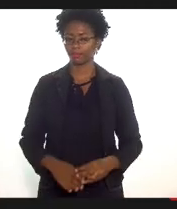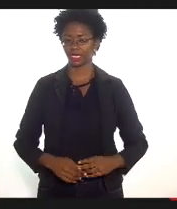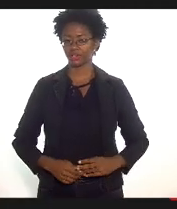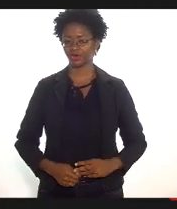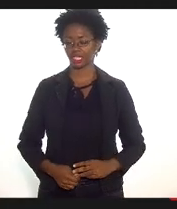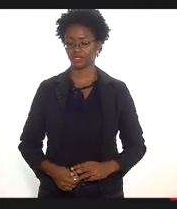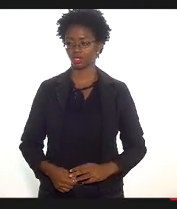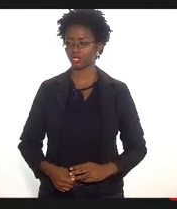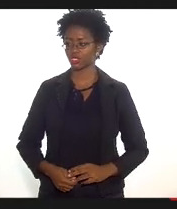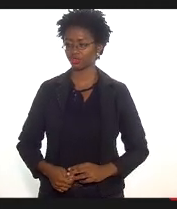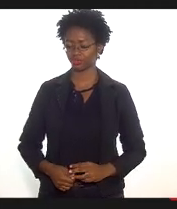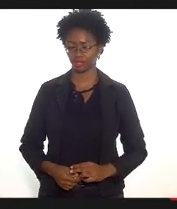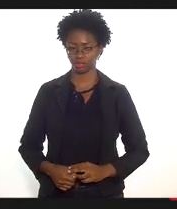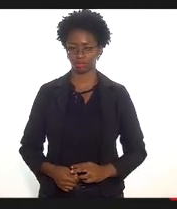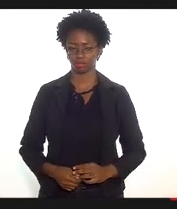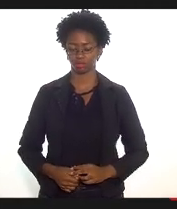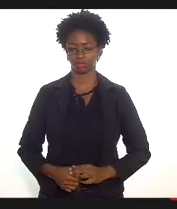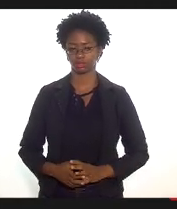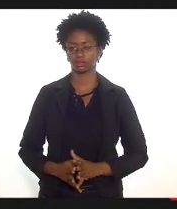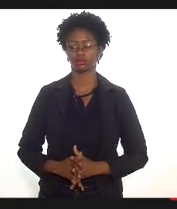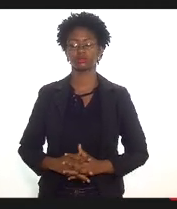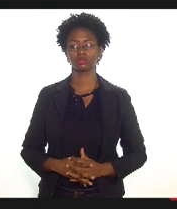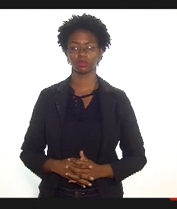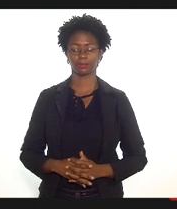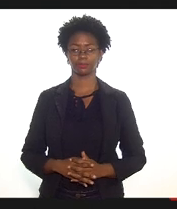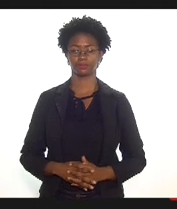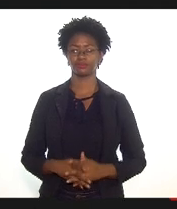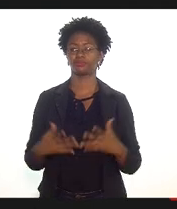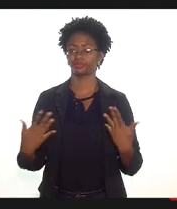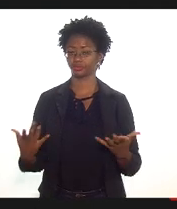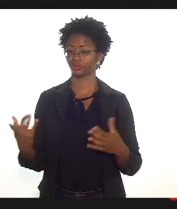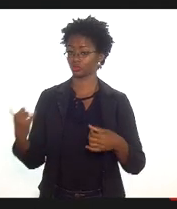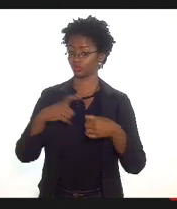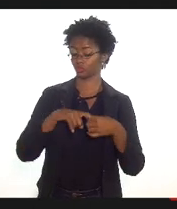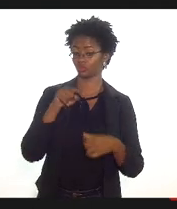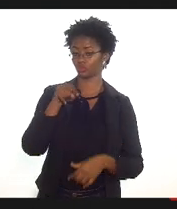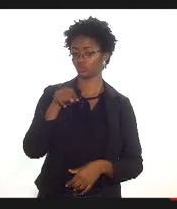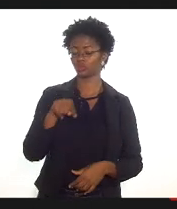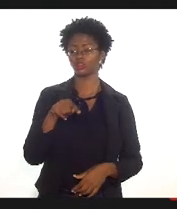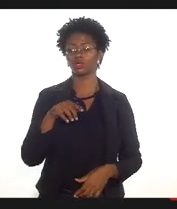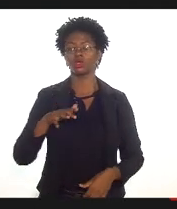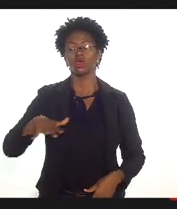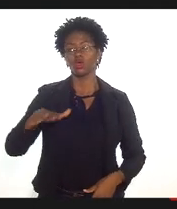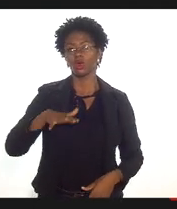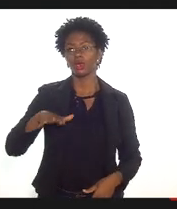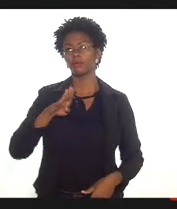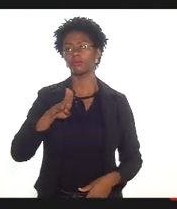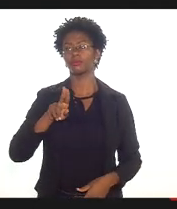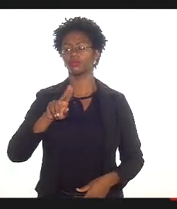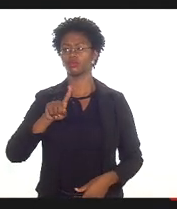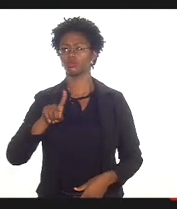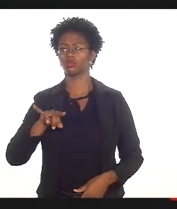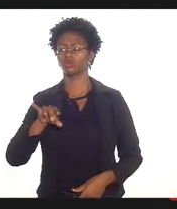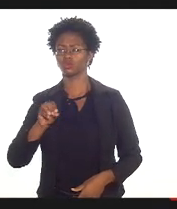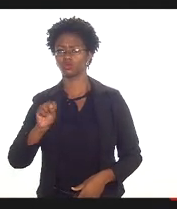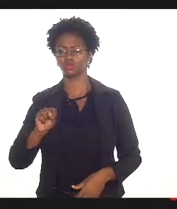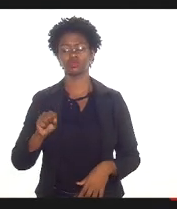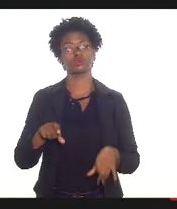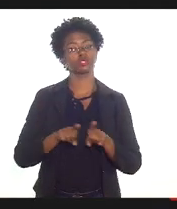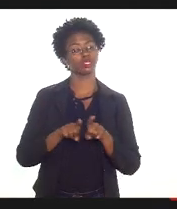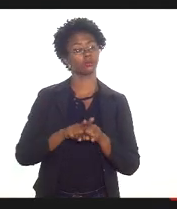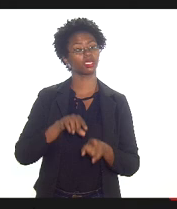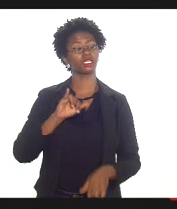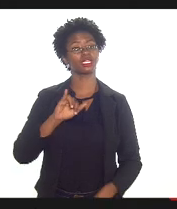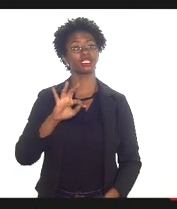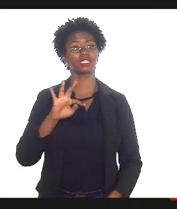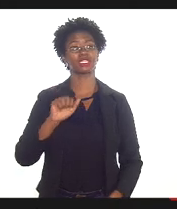Então, de novo, só voltando aqui, o campo de Búzios e o campo de Itapu,